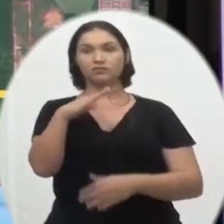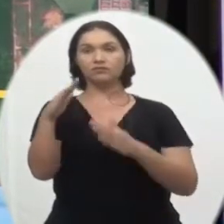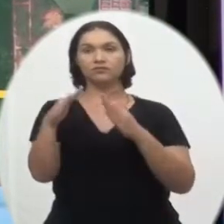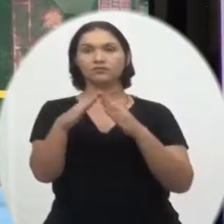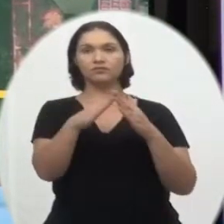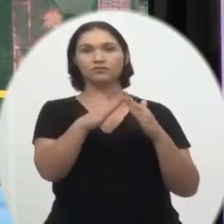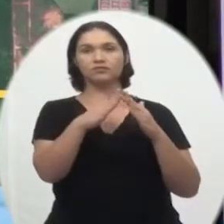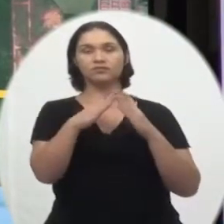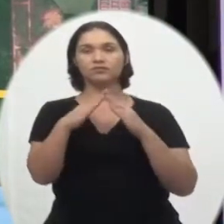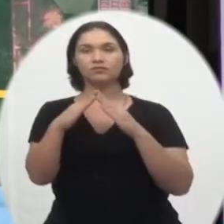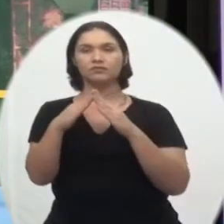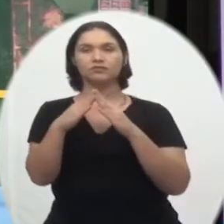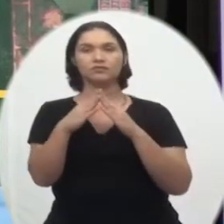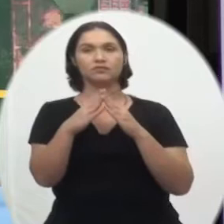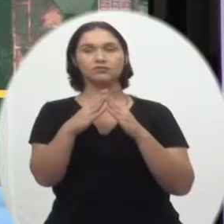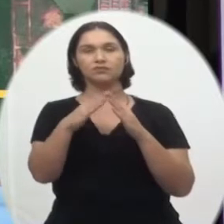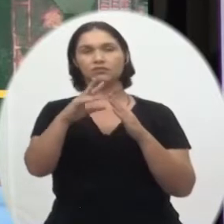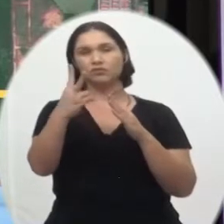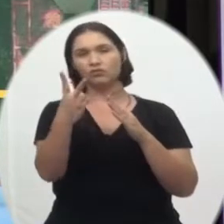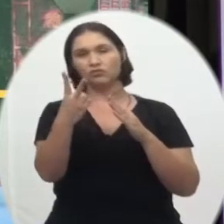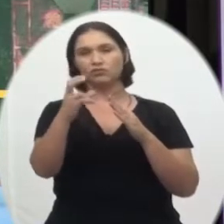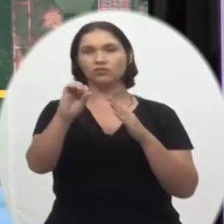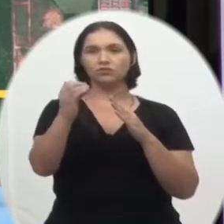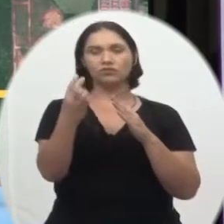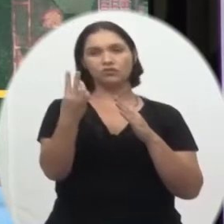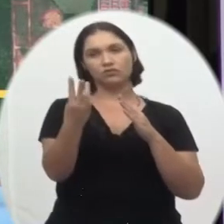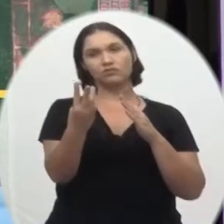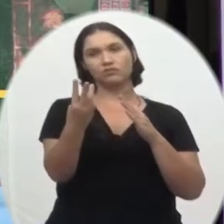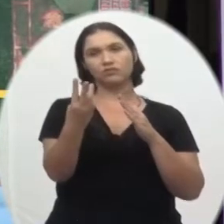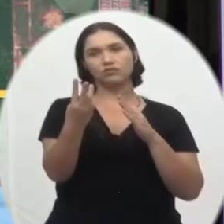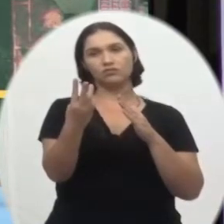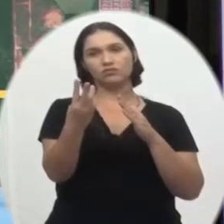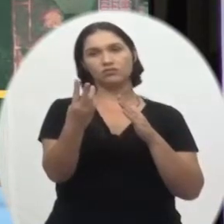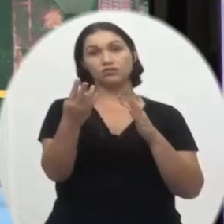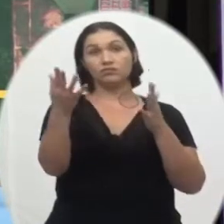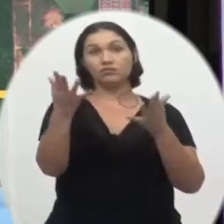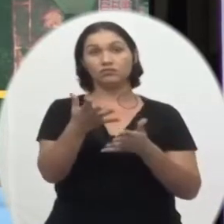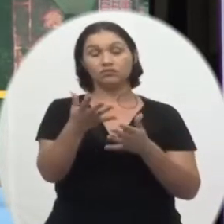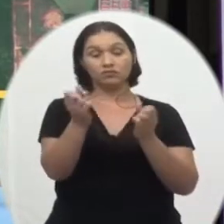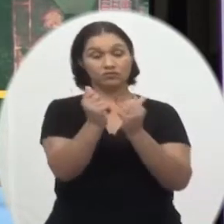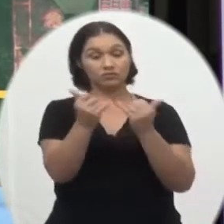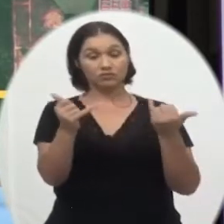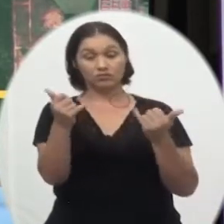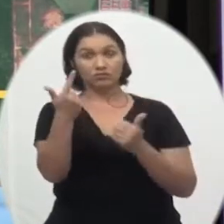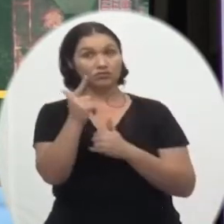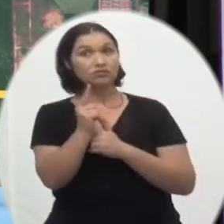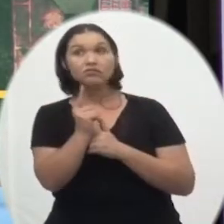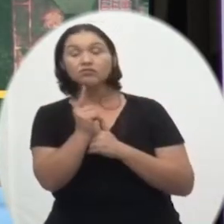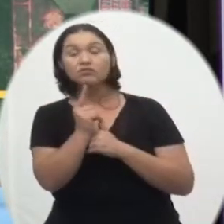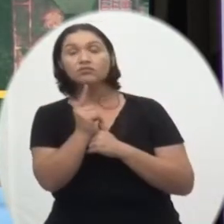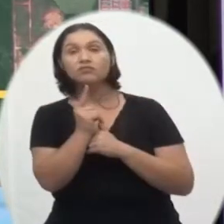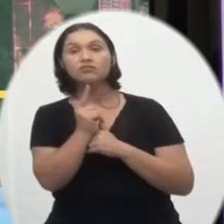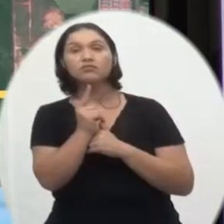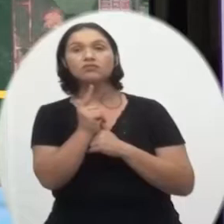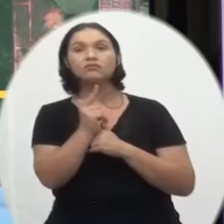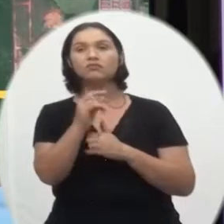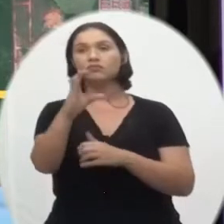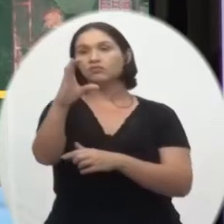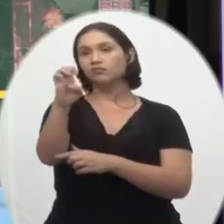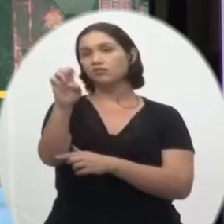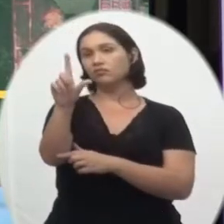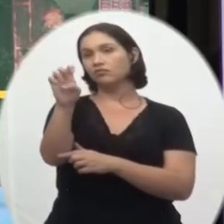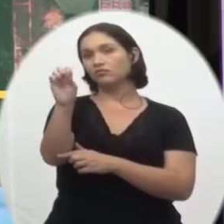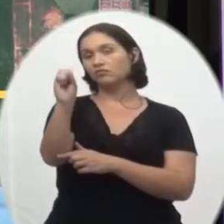tudo em parceria. Tem umas duas, três casas ali, ó, que eles estão até hoje sem energia. Não tem energia algumas casas ali. E a Celesc quer fazer